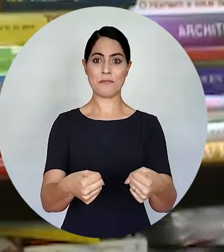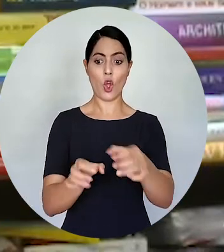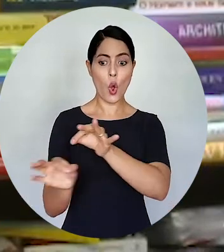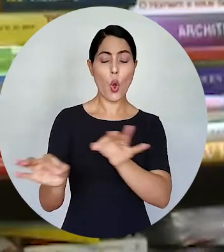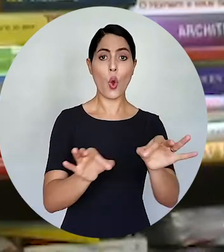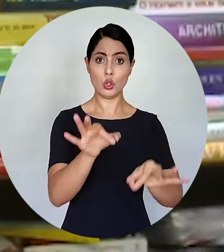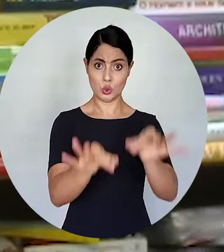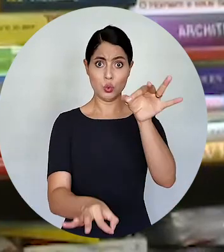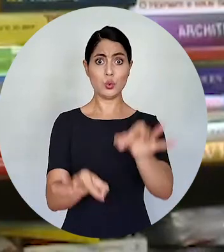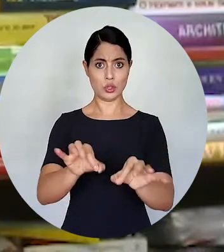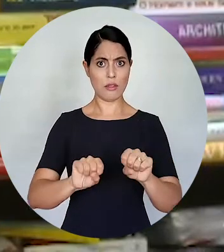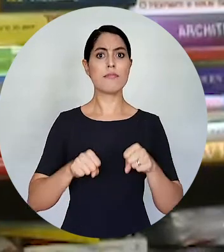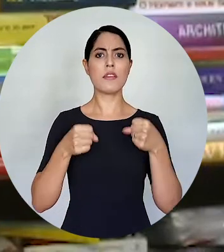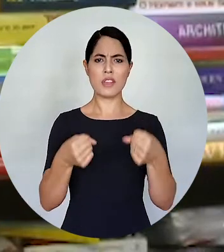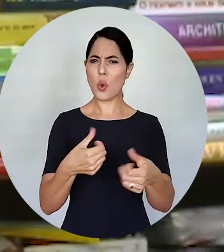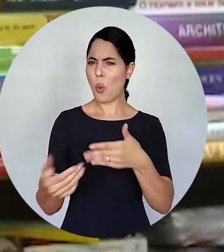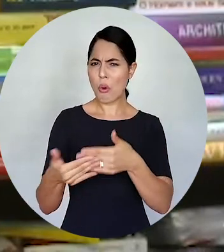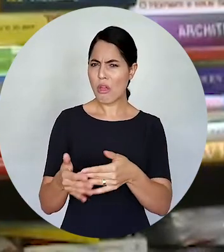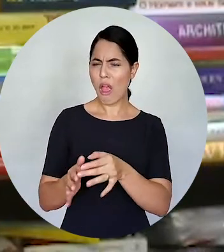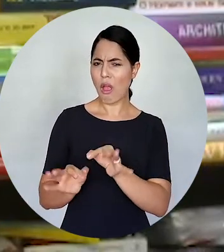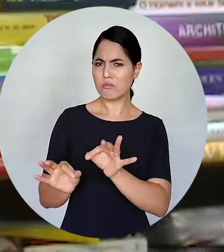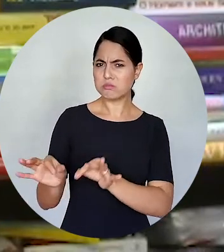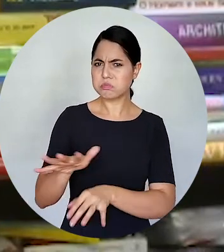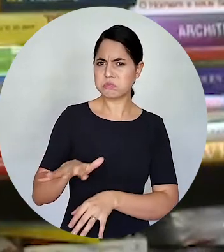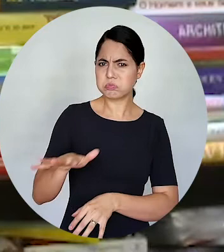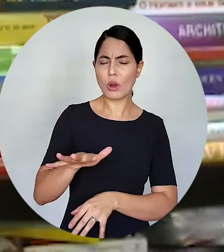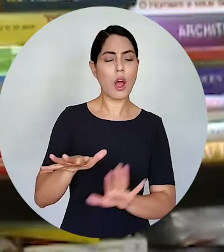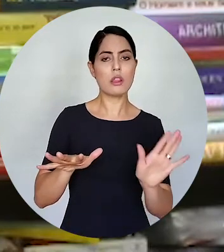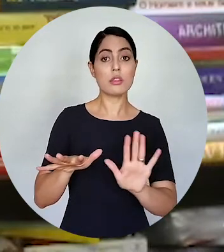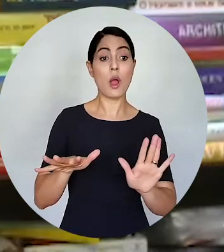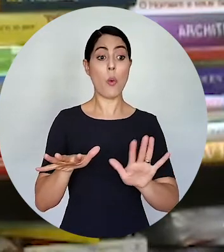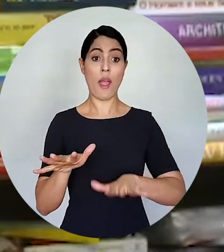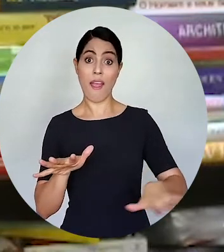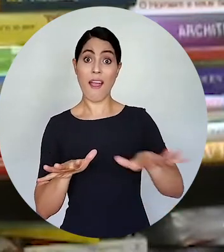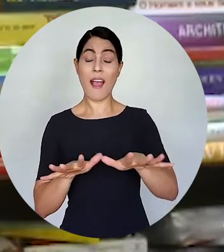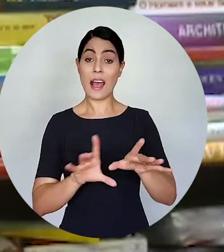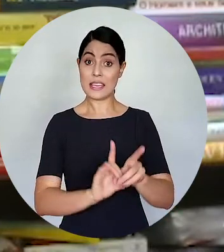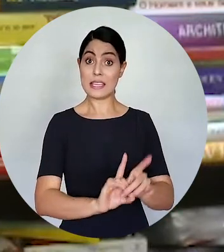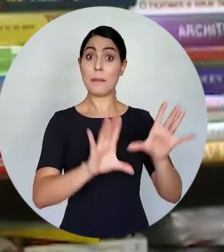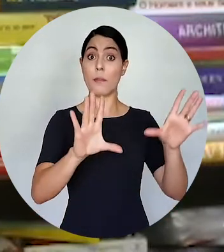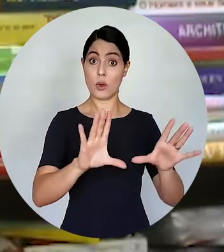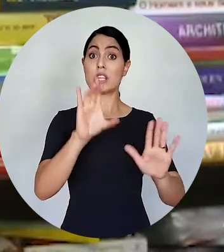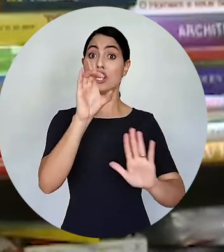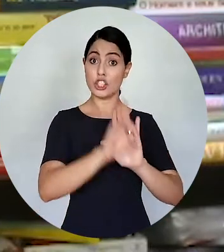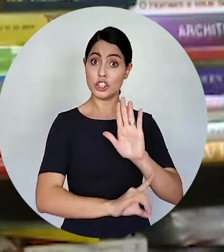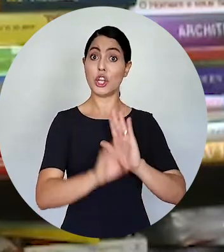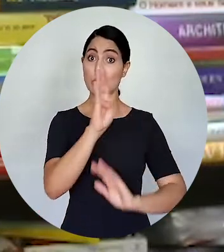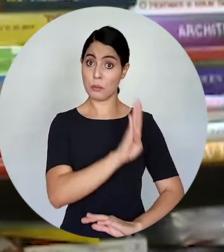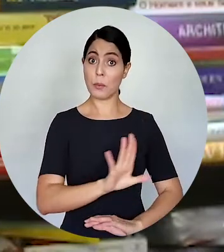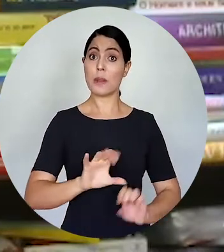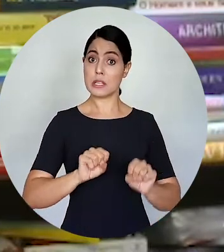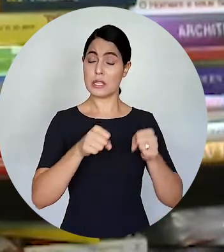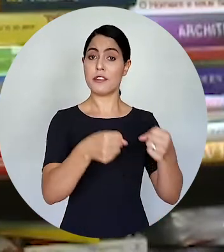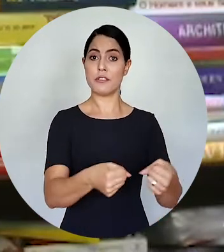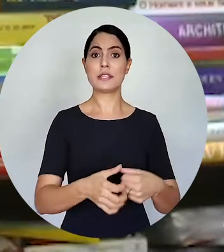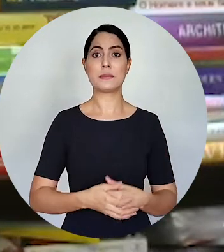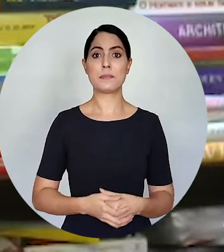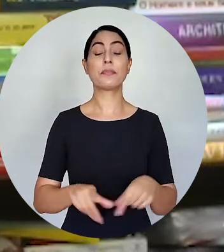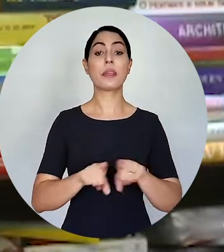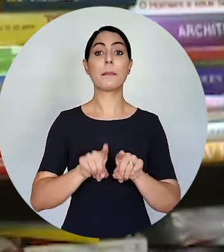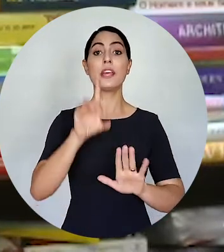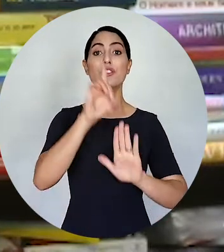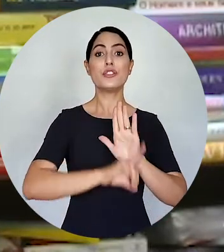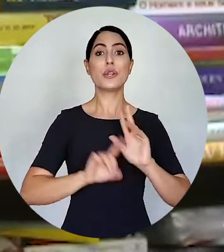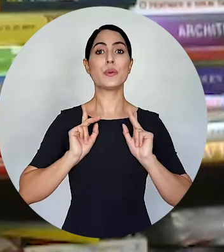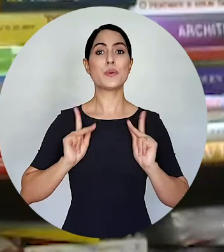de defender a ordem jurídica, não qualquer ordem jurídica, mas a ordem jurídica de um Estado democrático de